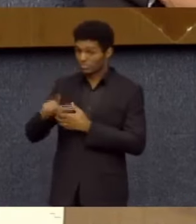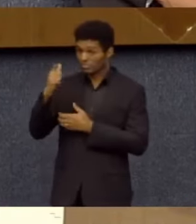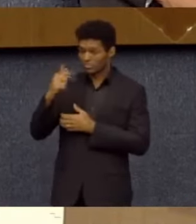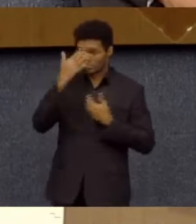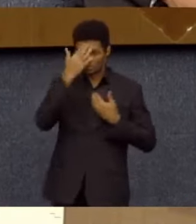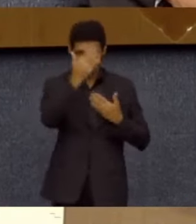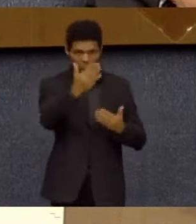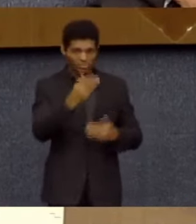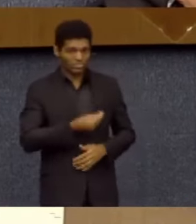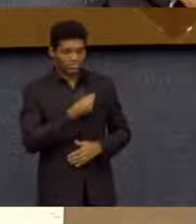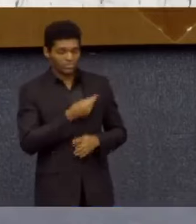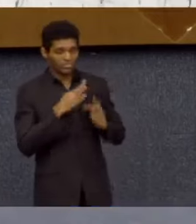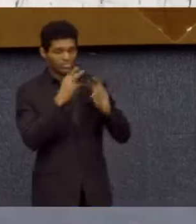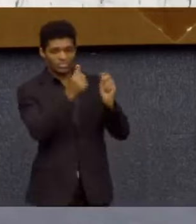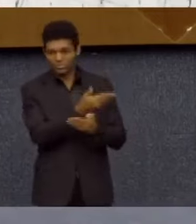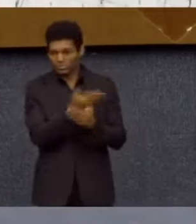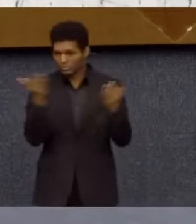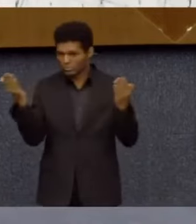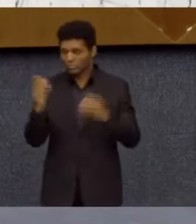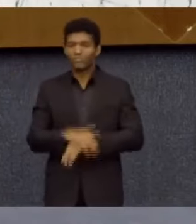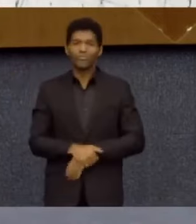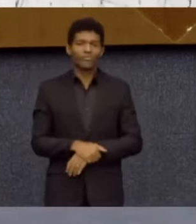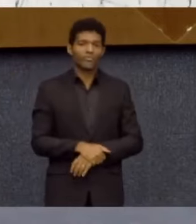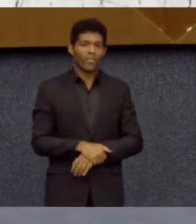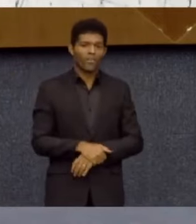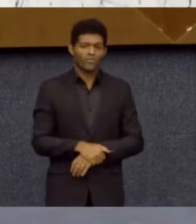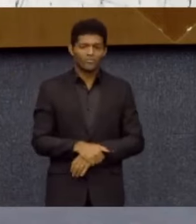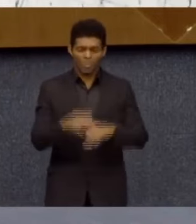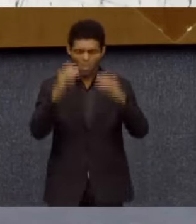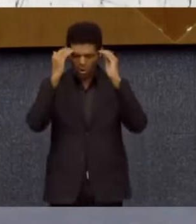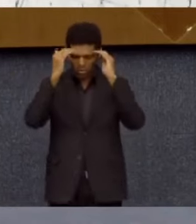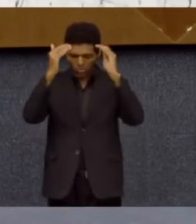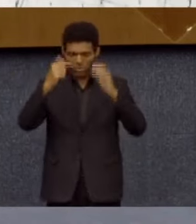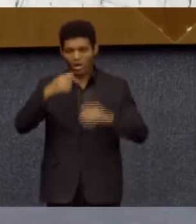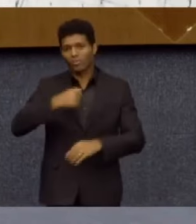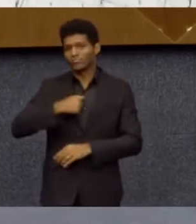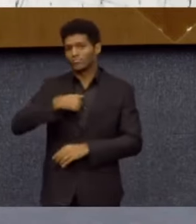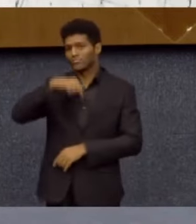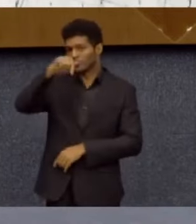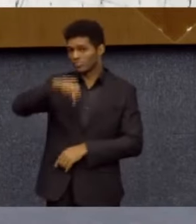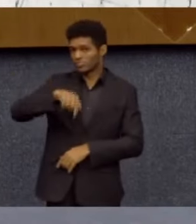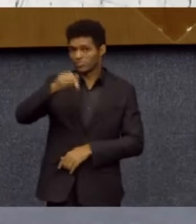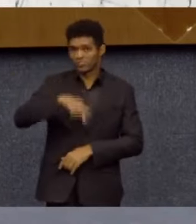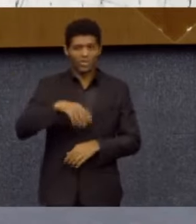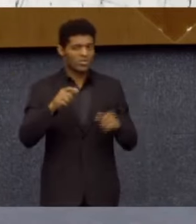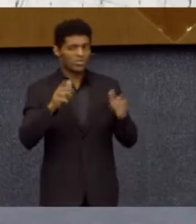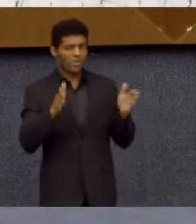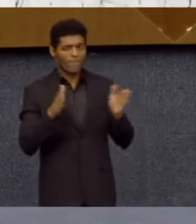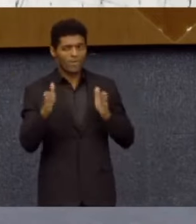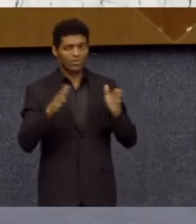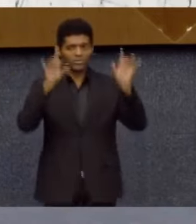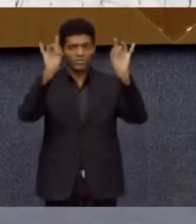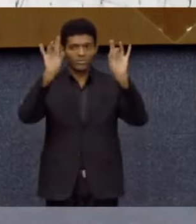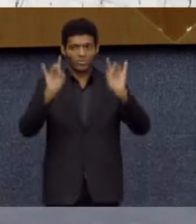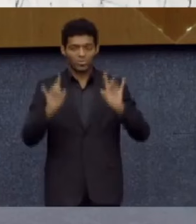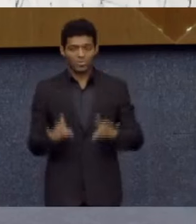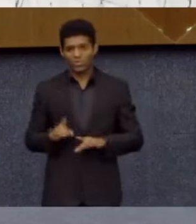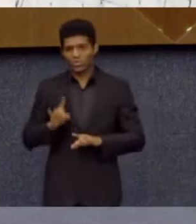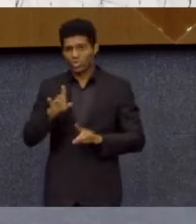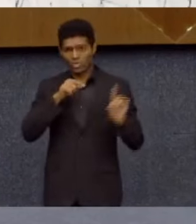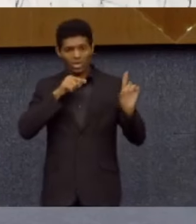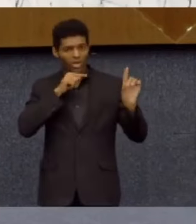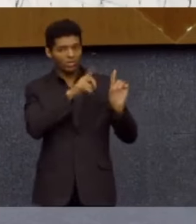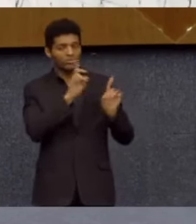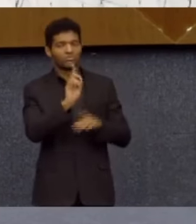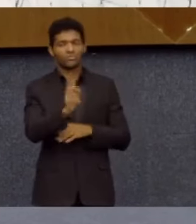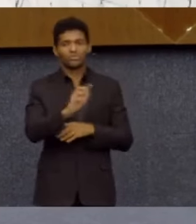agradecer a presença de todos vocês. Foi uma honra esse momento tão especial, não para a Magda só,